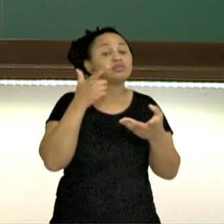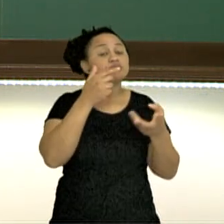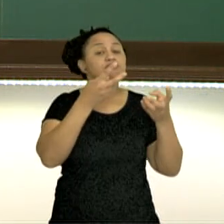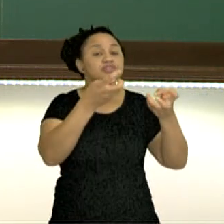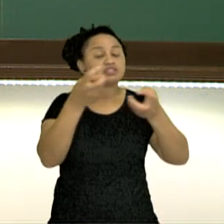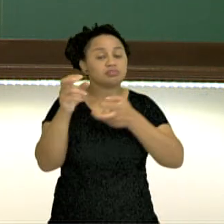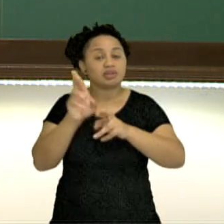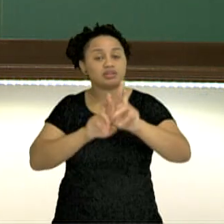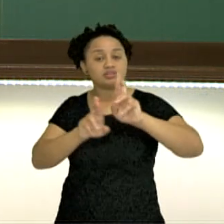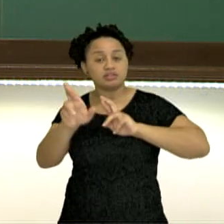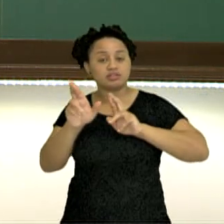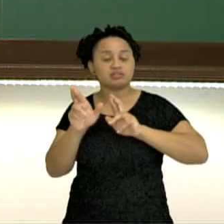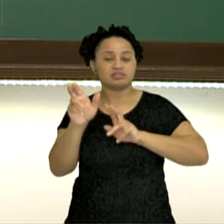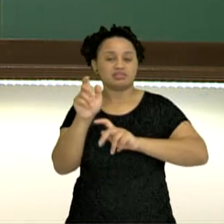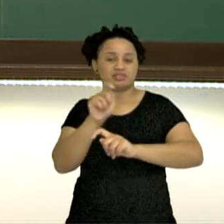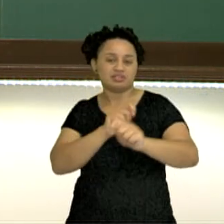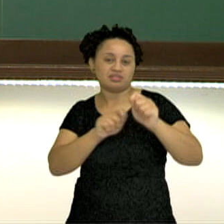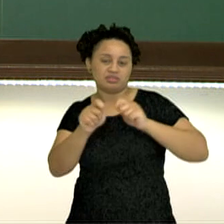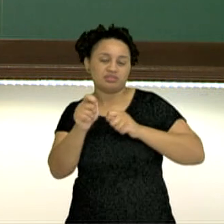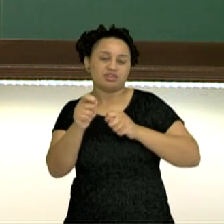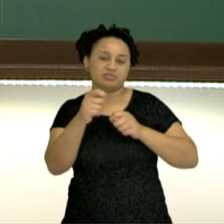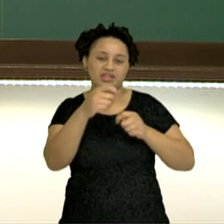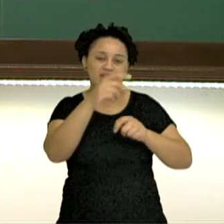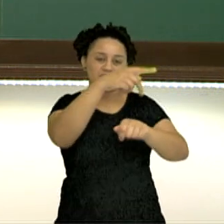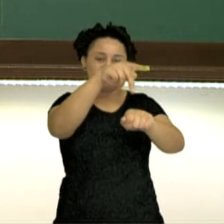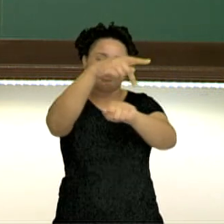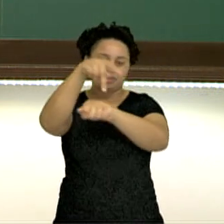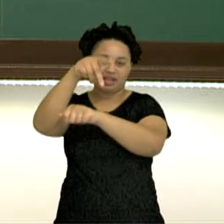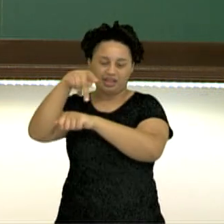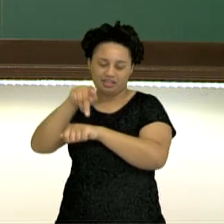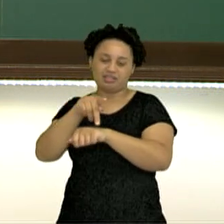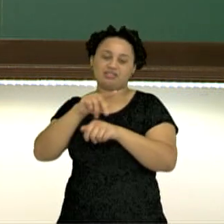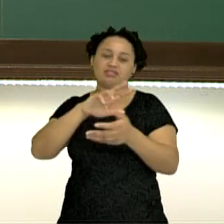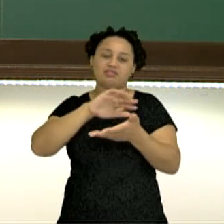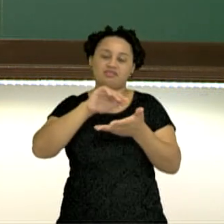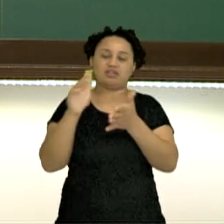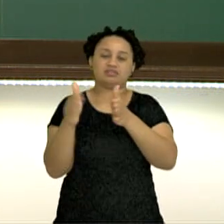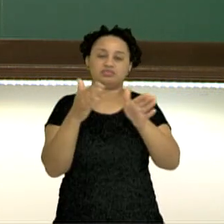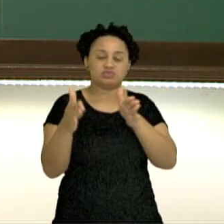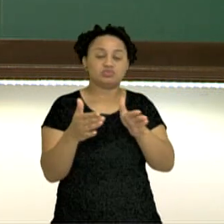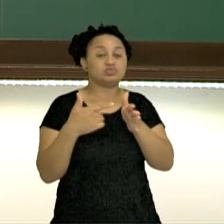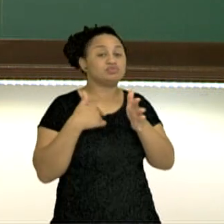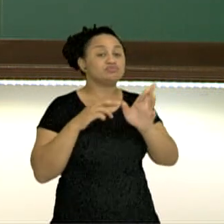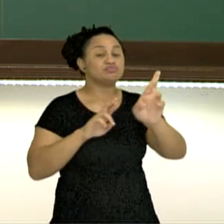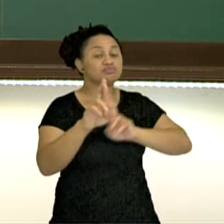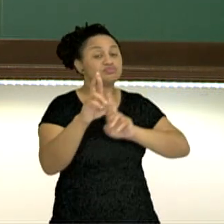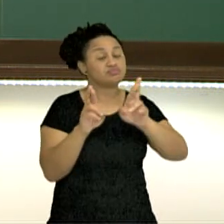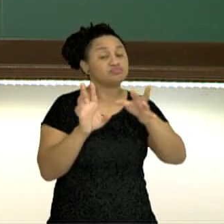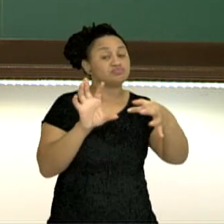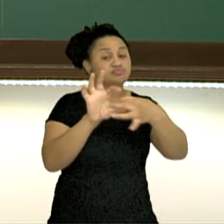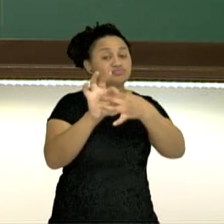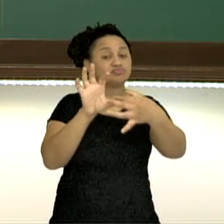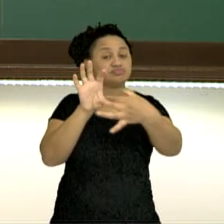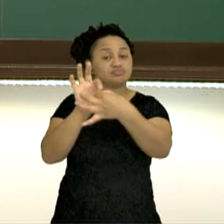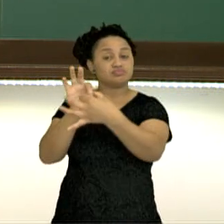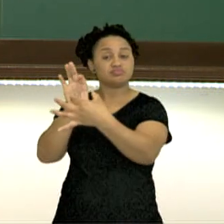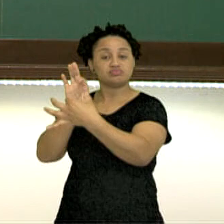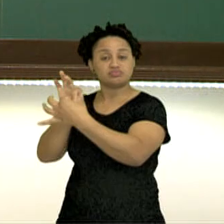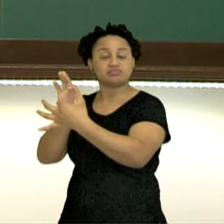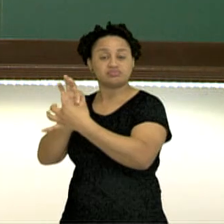relações econômicas, as relações entre os diferentes meios de produção, eles estão interligados.